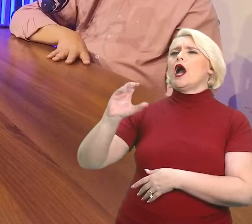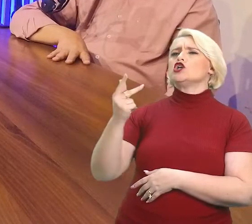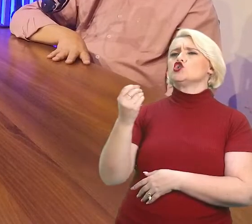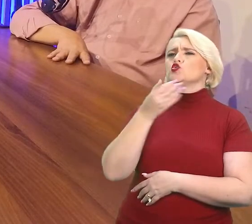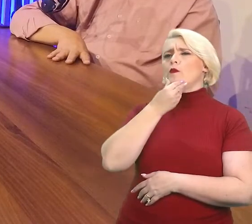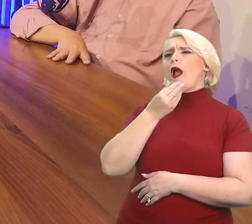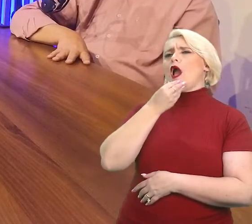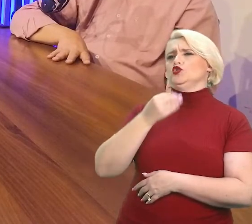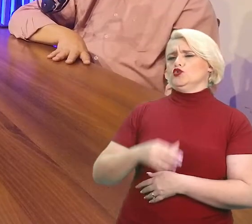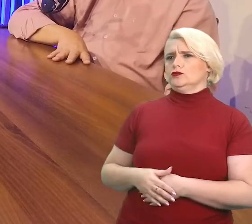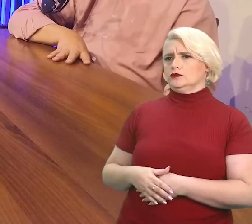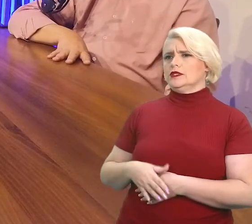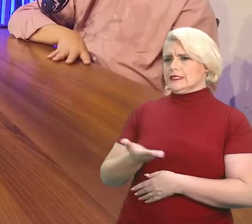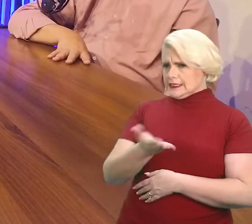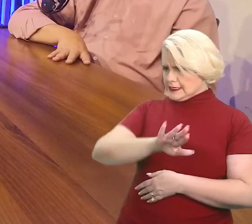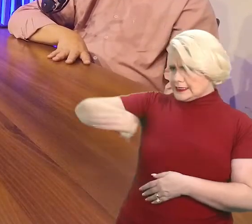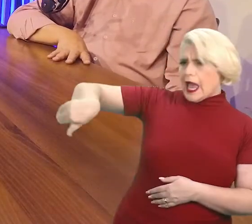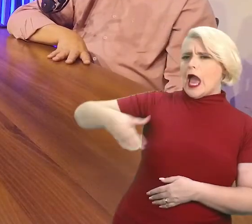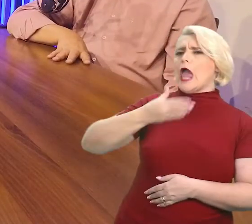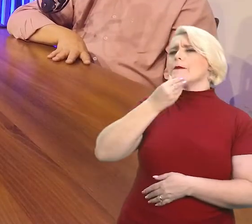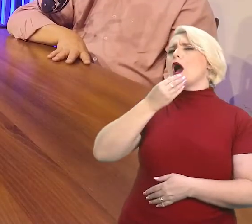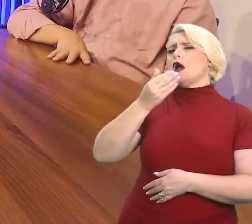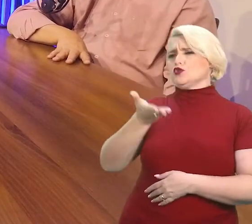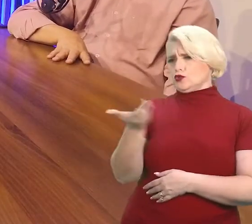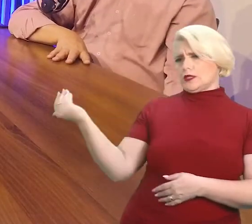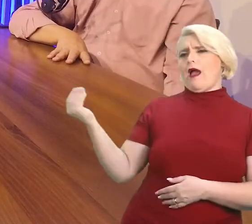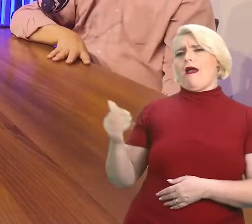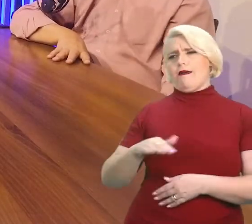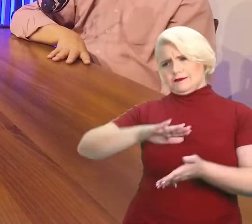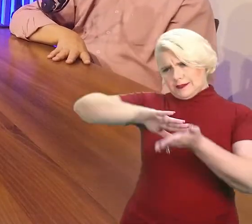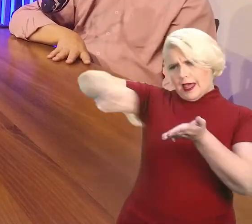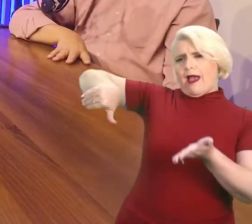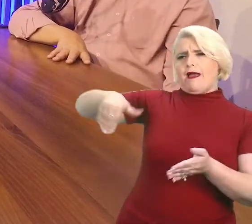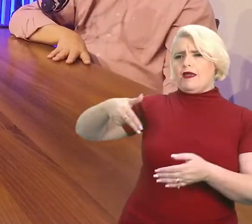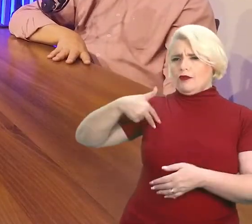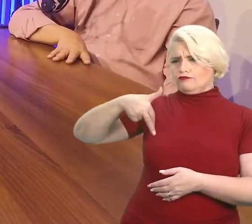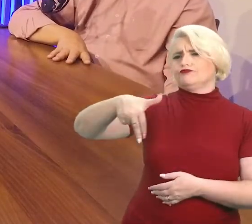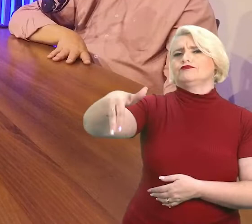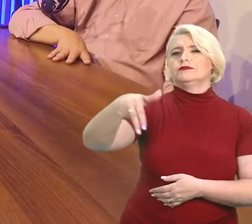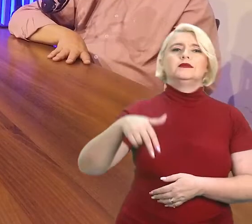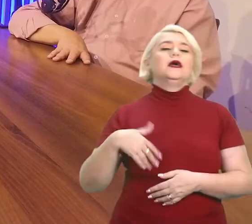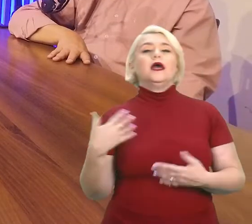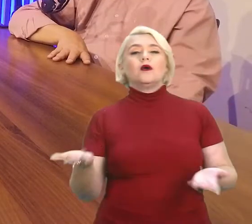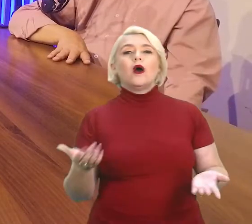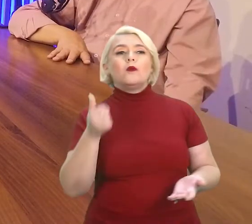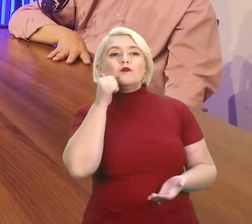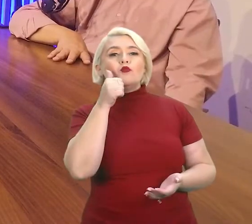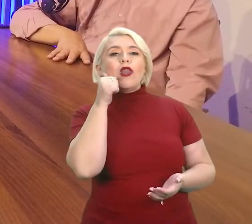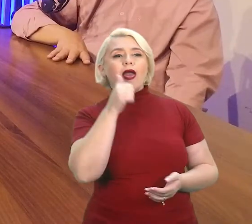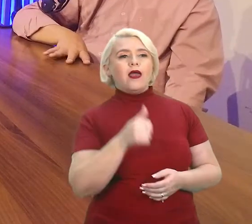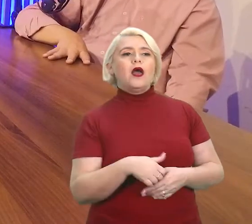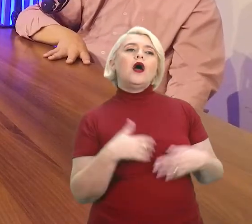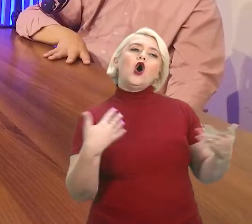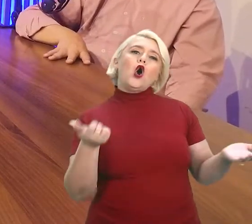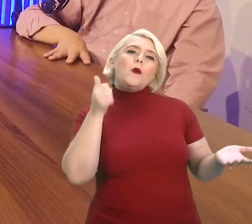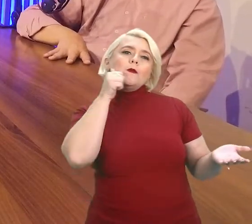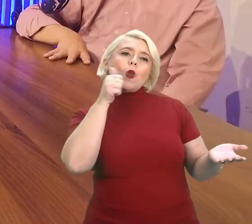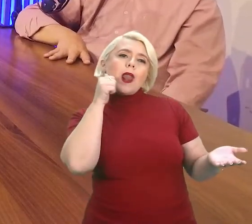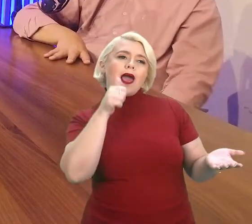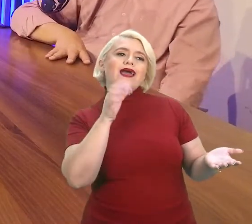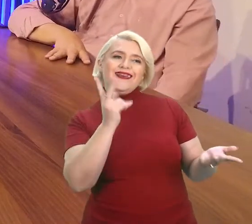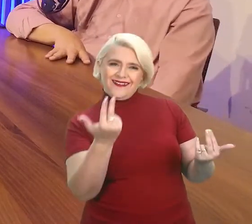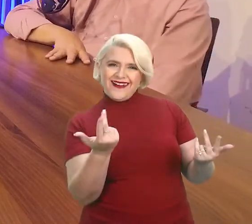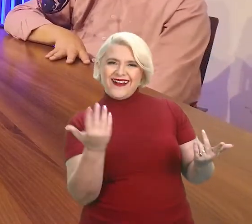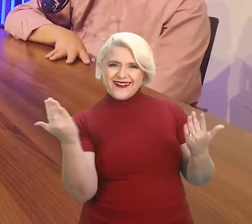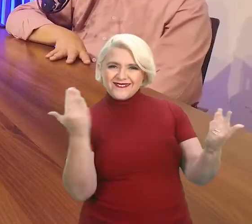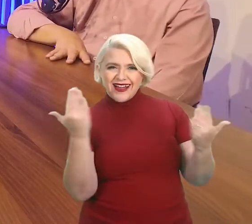já junta tudo, meio macho. Então sai do meio macho. É igual mulher, né? Tudo é mulher, né? Ô, mulher. Mulher.